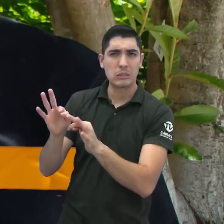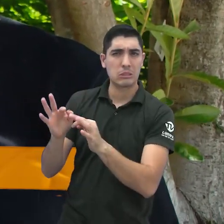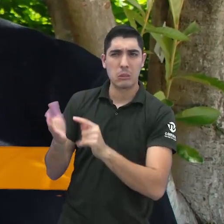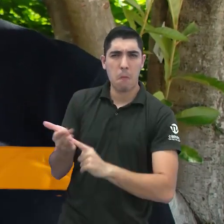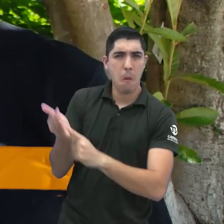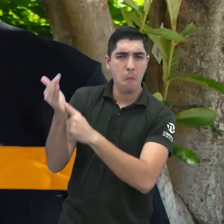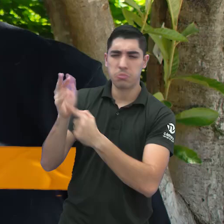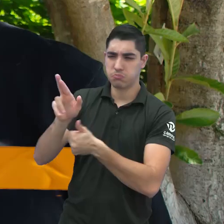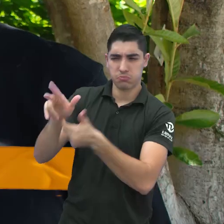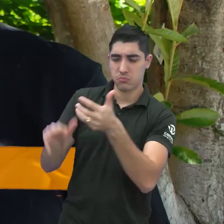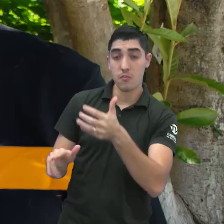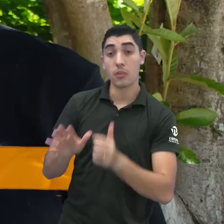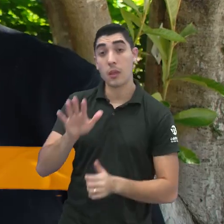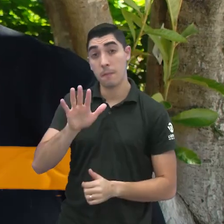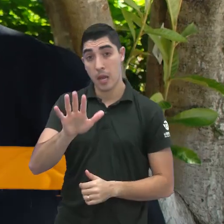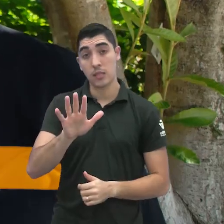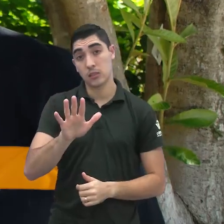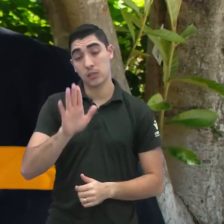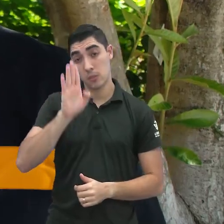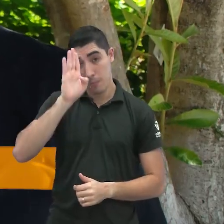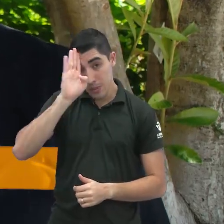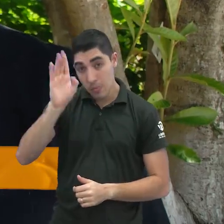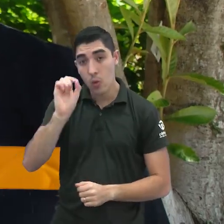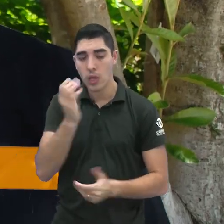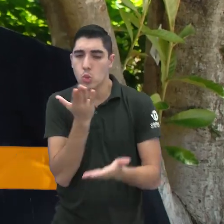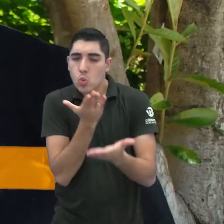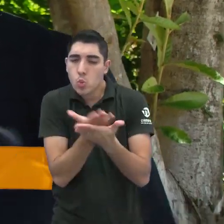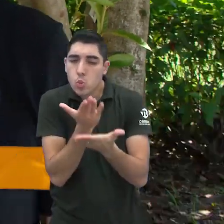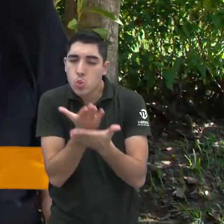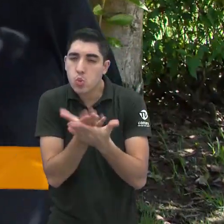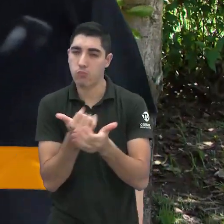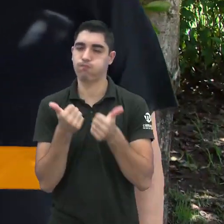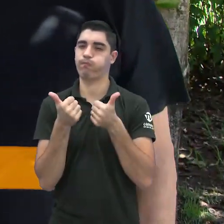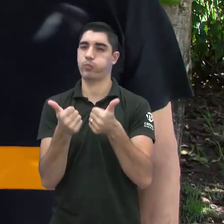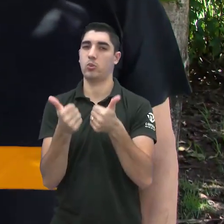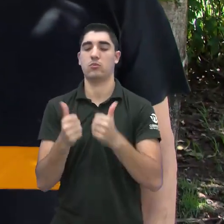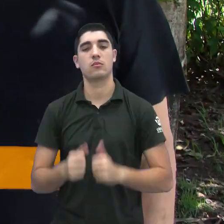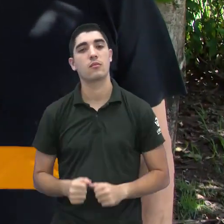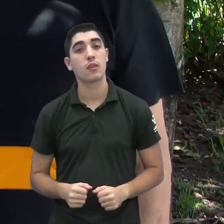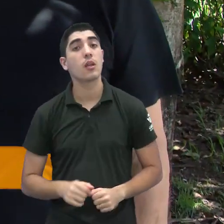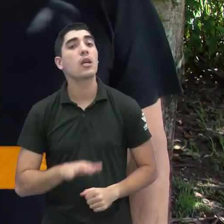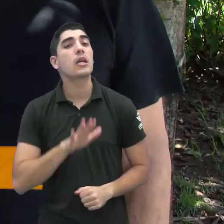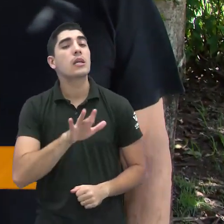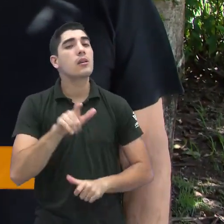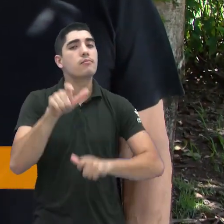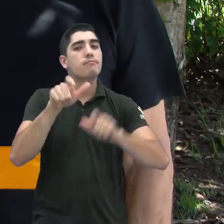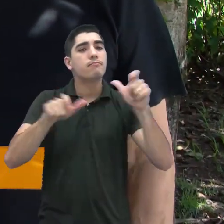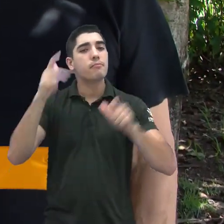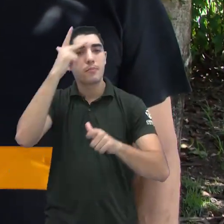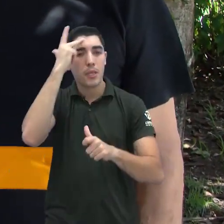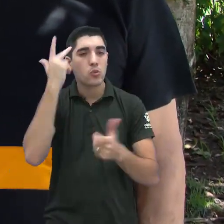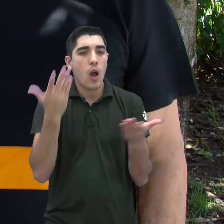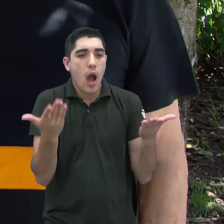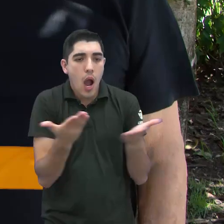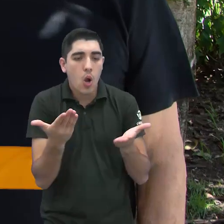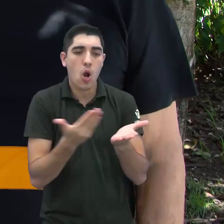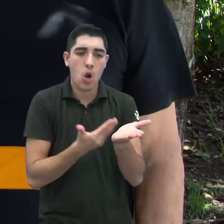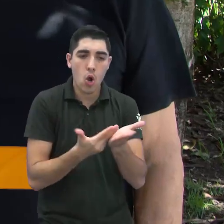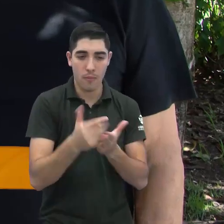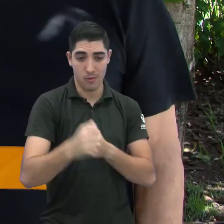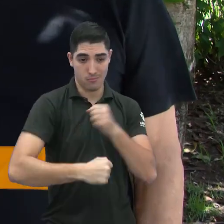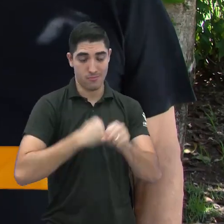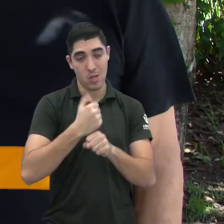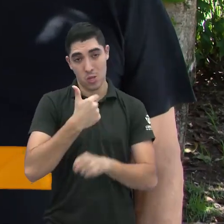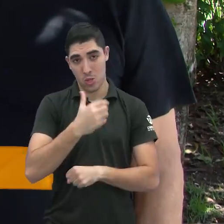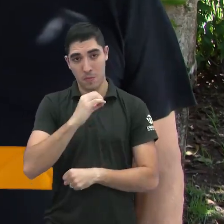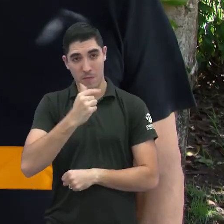é uma questão, mas o principal é fazer uma boa escola. E para a galera que está começando agora, nesse início de ano